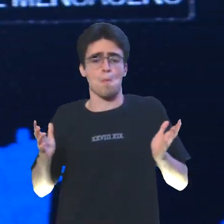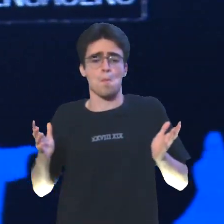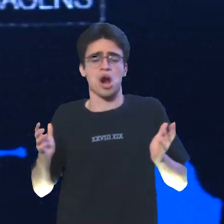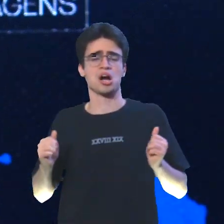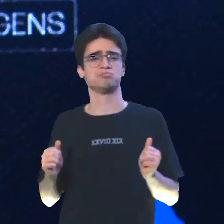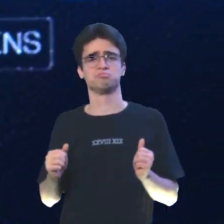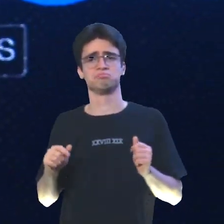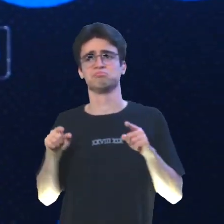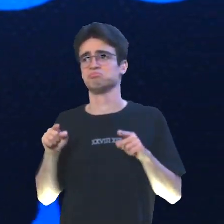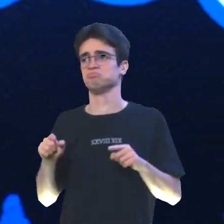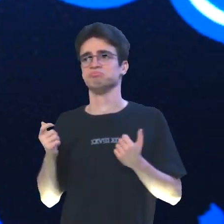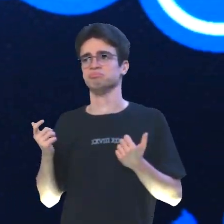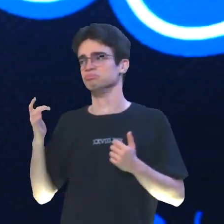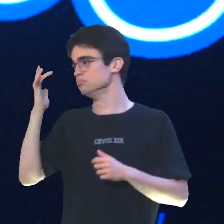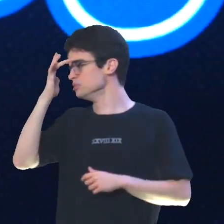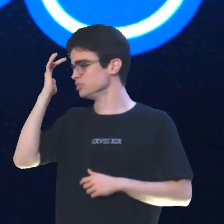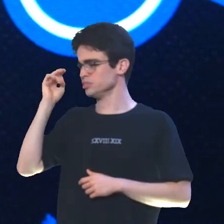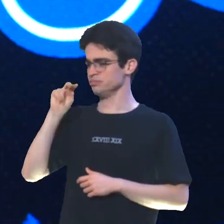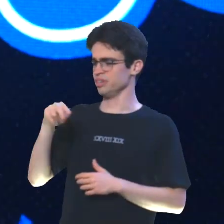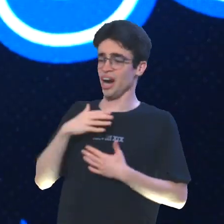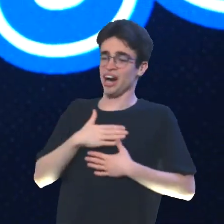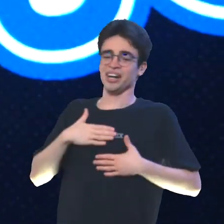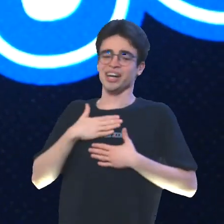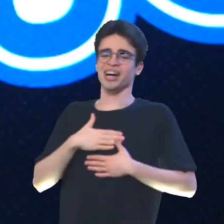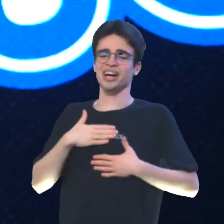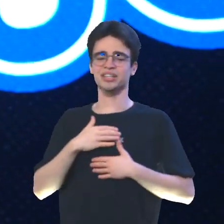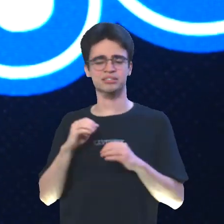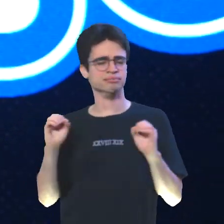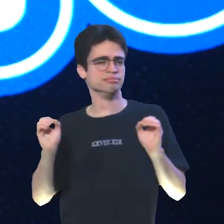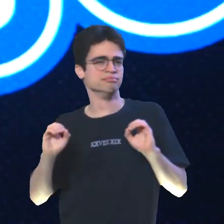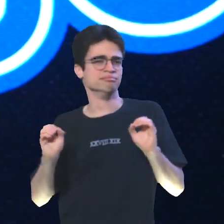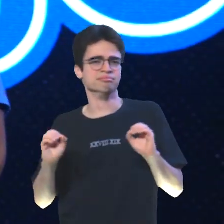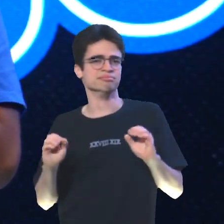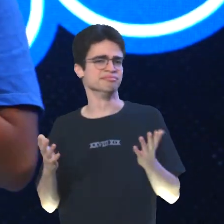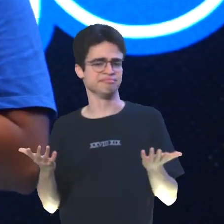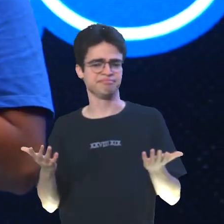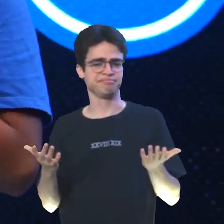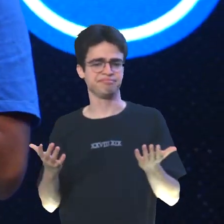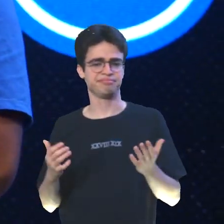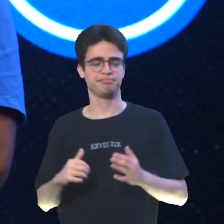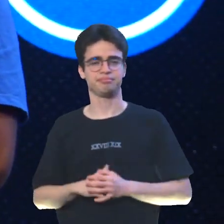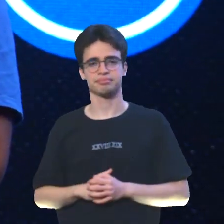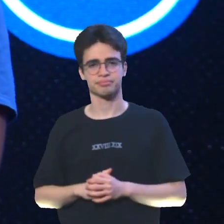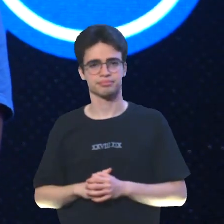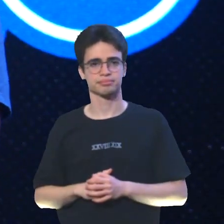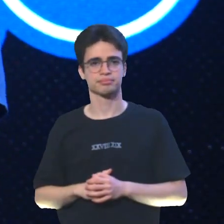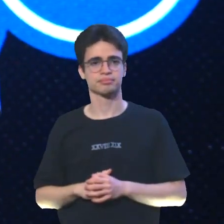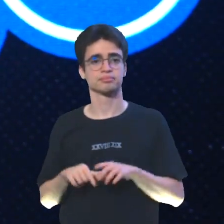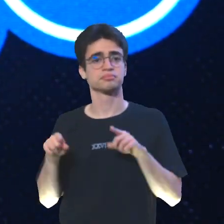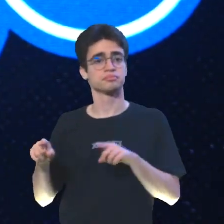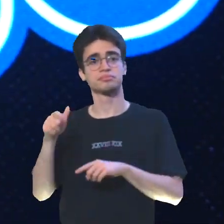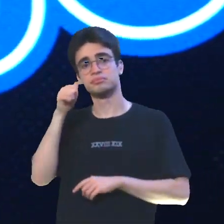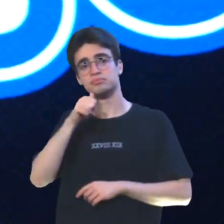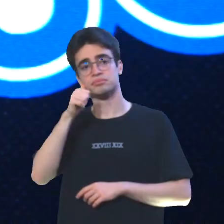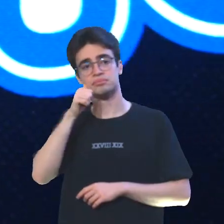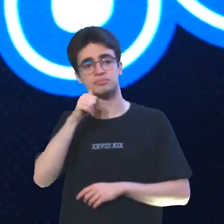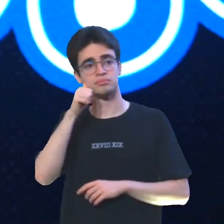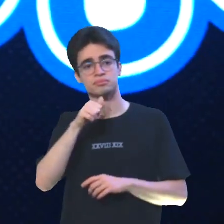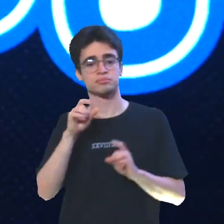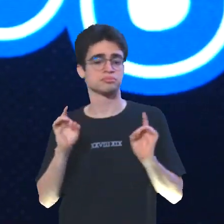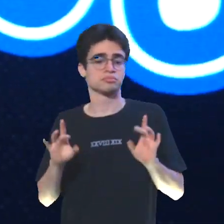não tinha nada que agradasse as pessoas populares. Ela era apenas uma